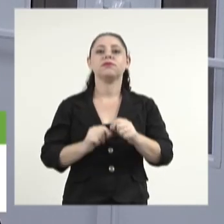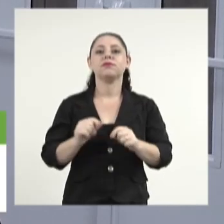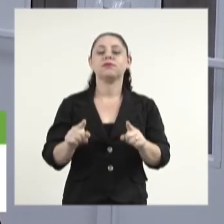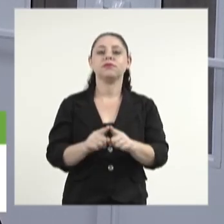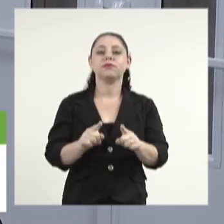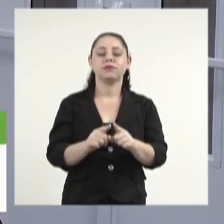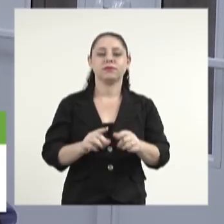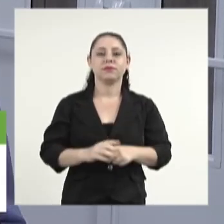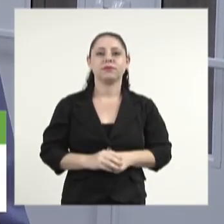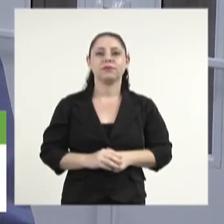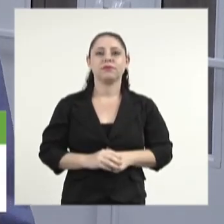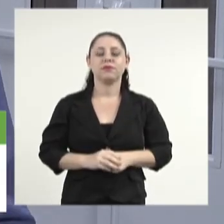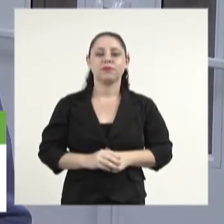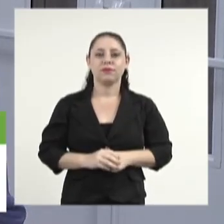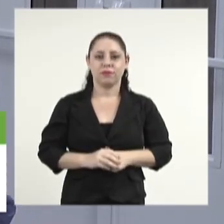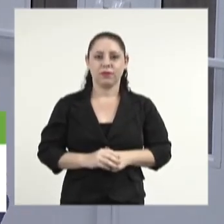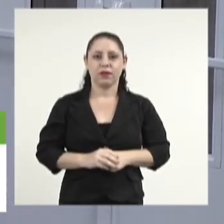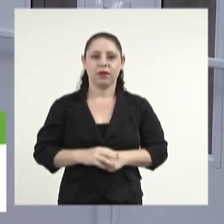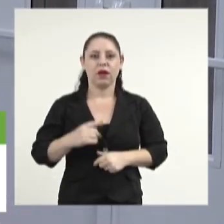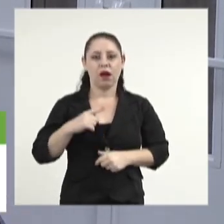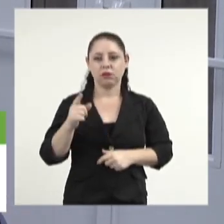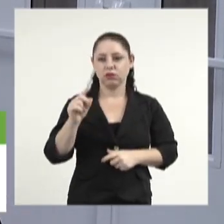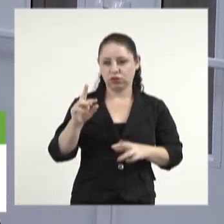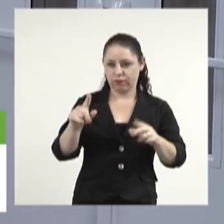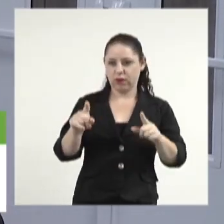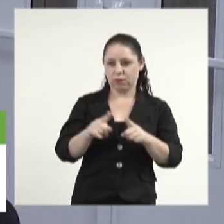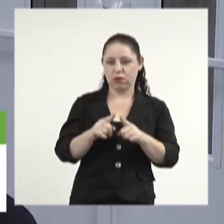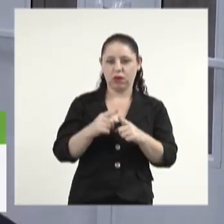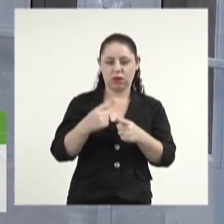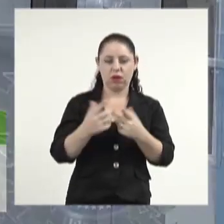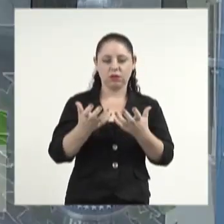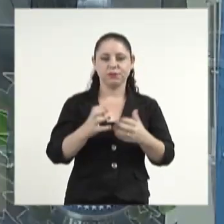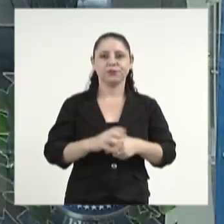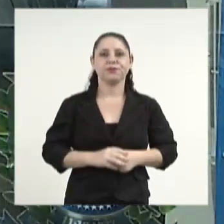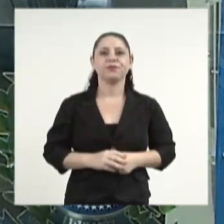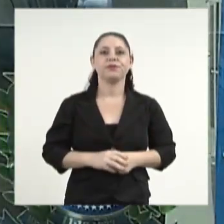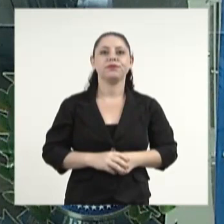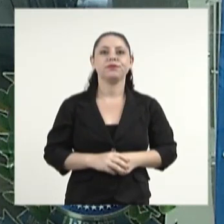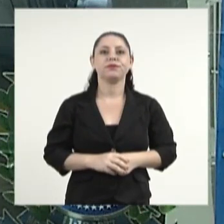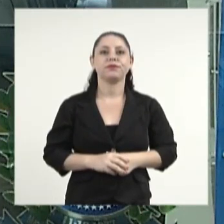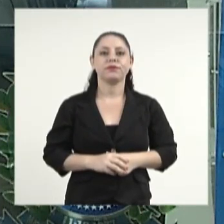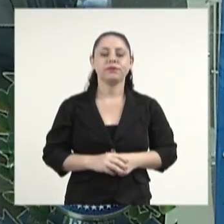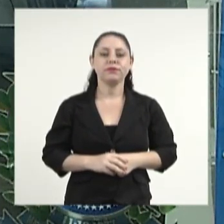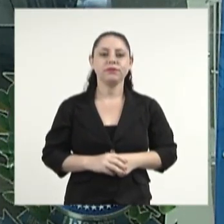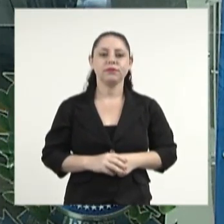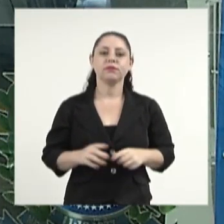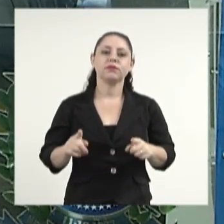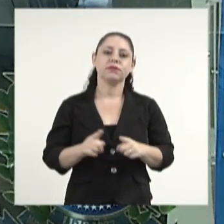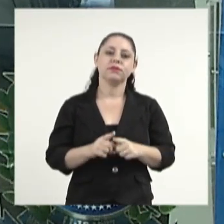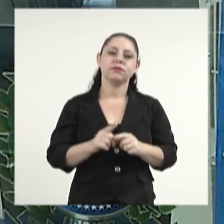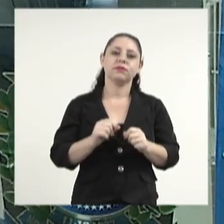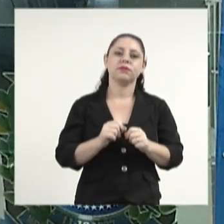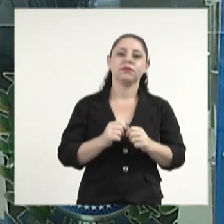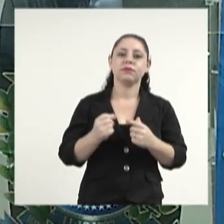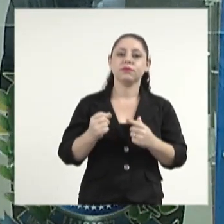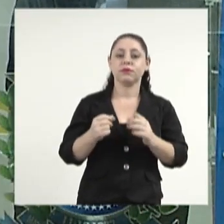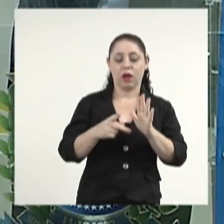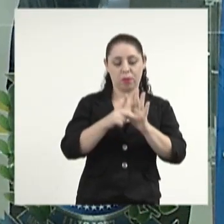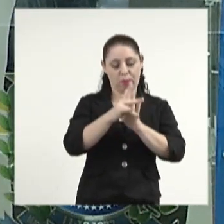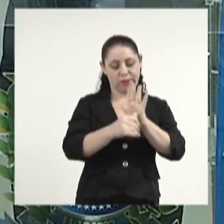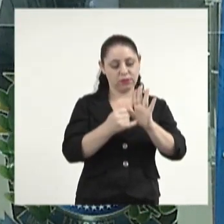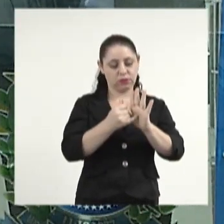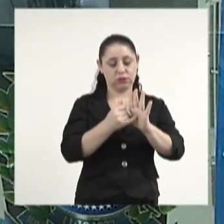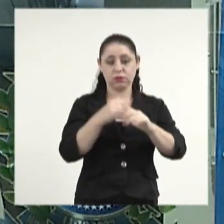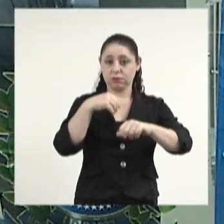que realmente possuem a deficiência e querem adquirir o seu veículo. Quem também fez entrega de